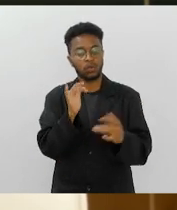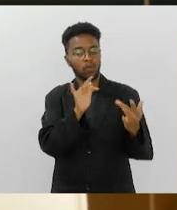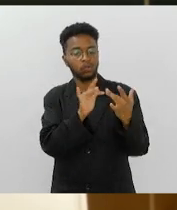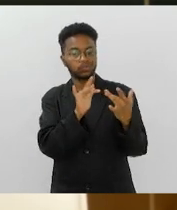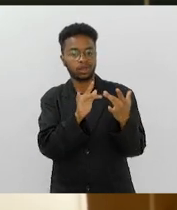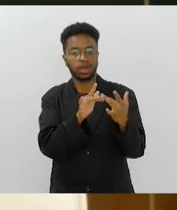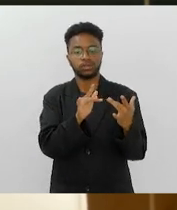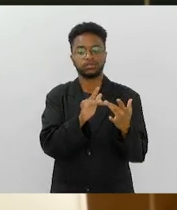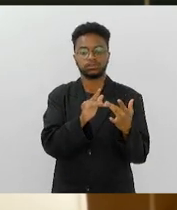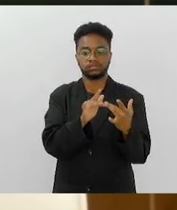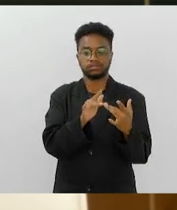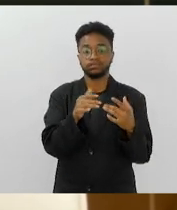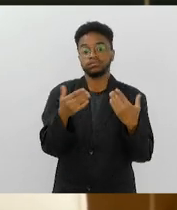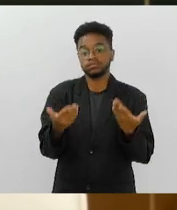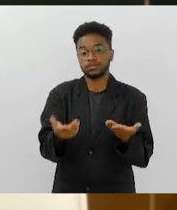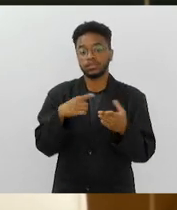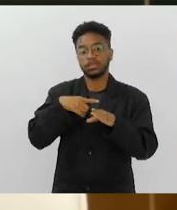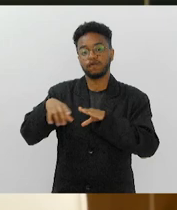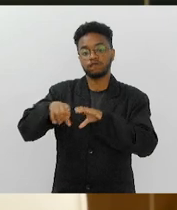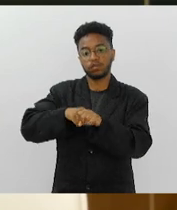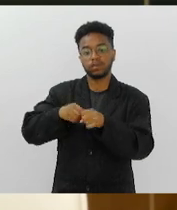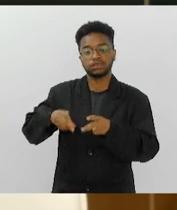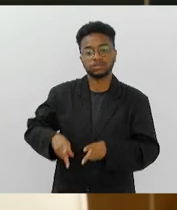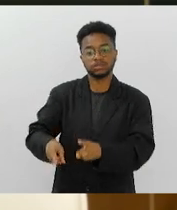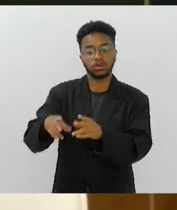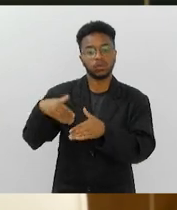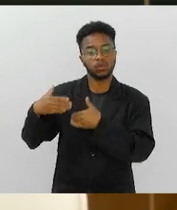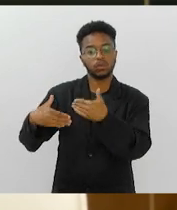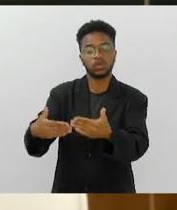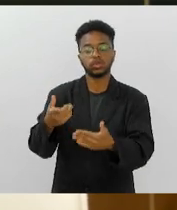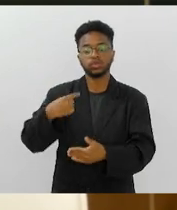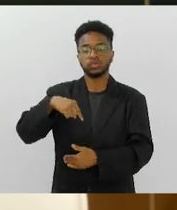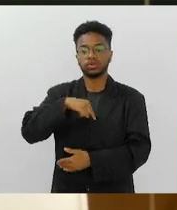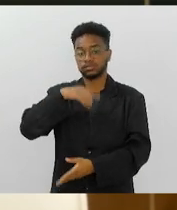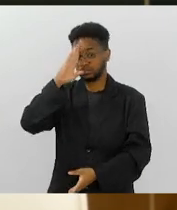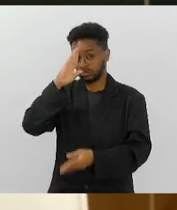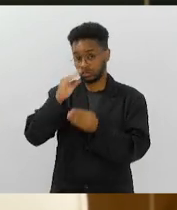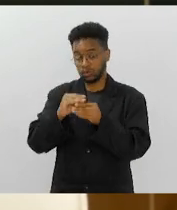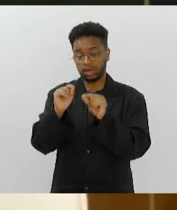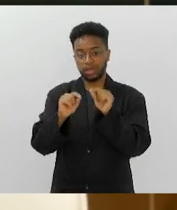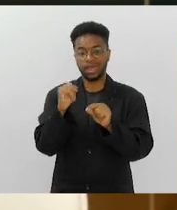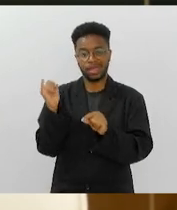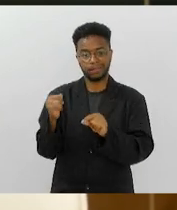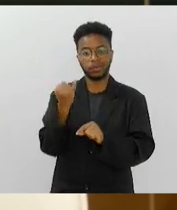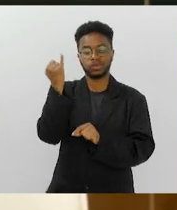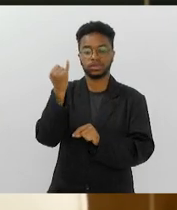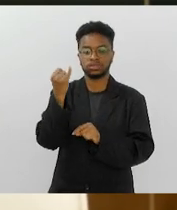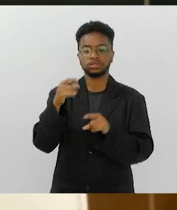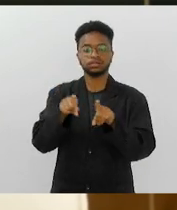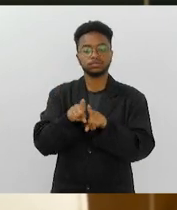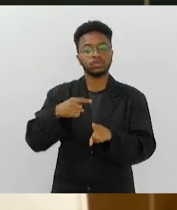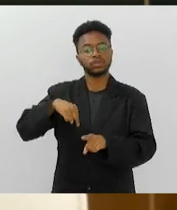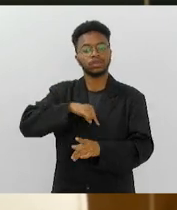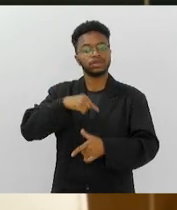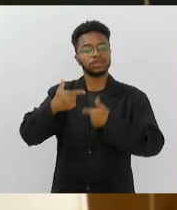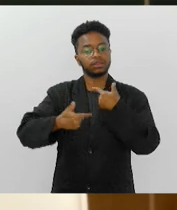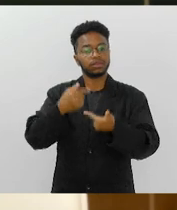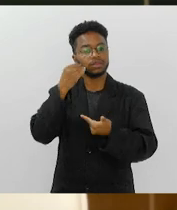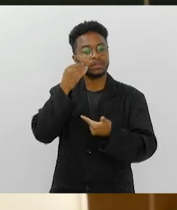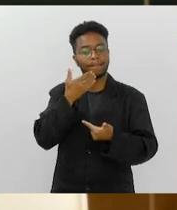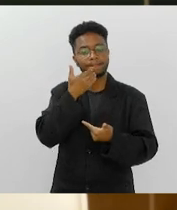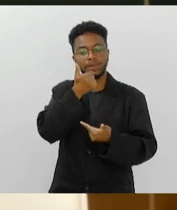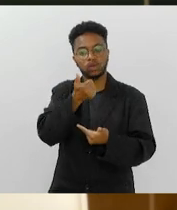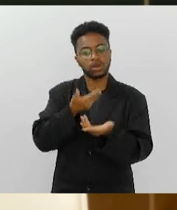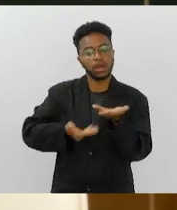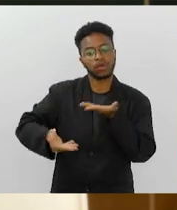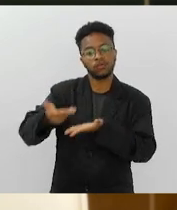é uma formação continuada que a gente entende como bastante relevante e a gente trabalha com a melhoria do clima